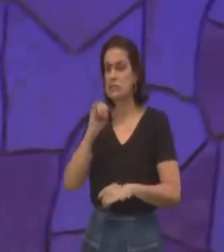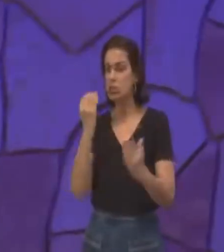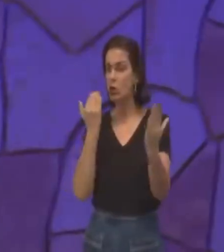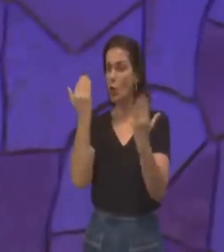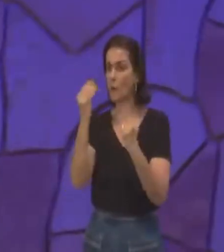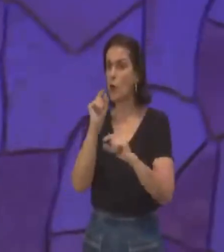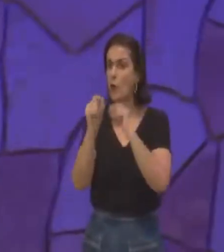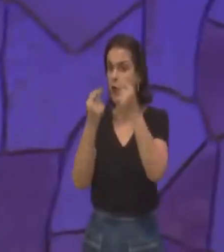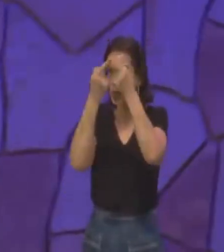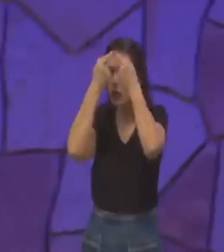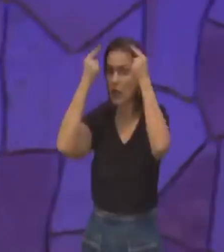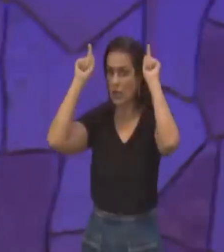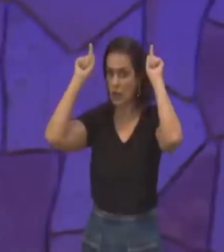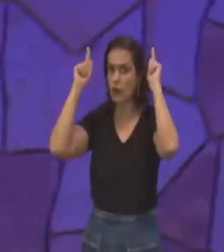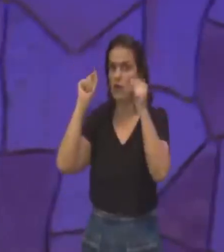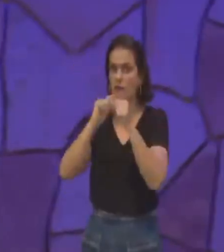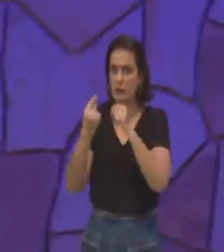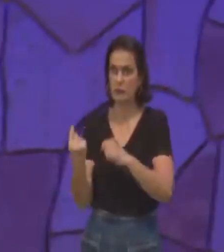gregos produziram.